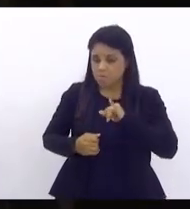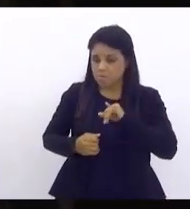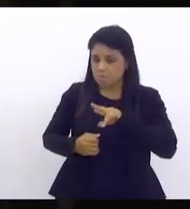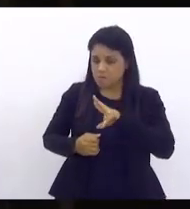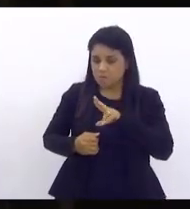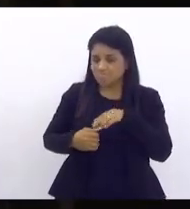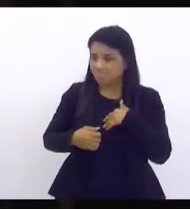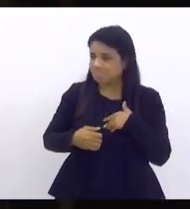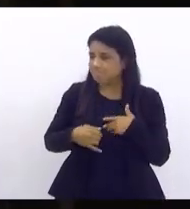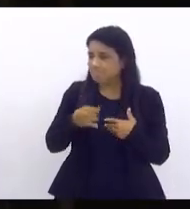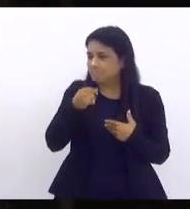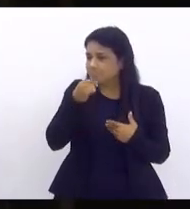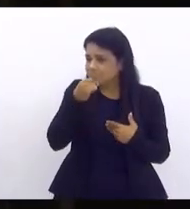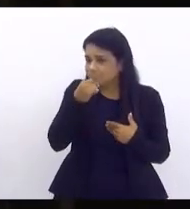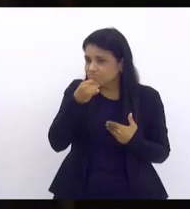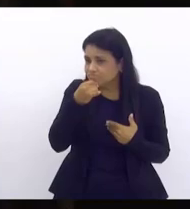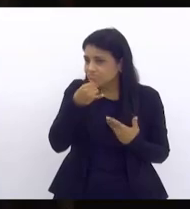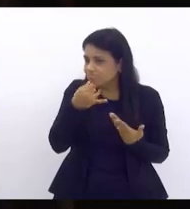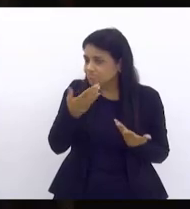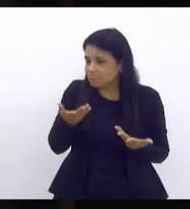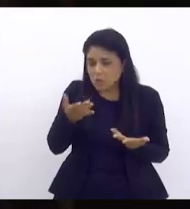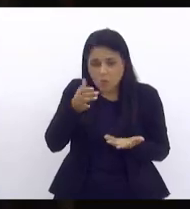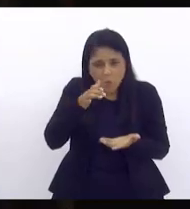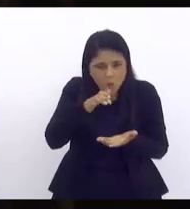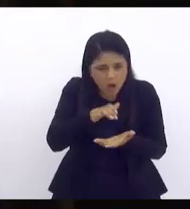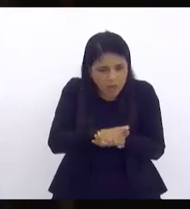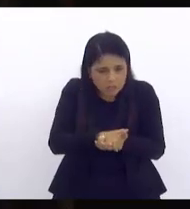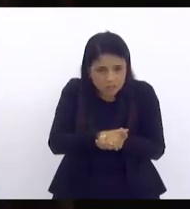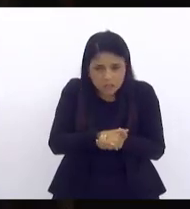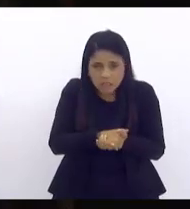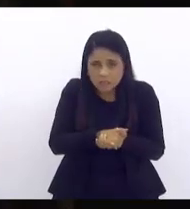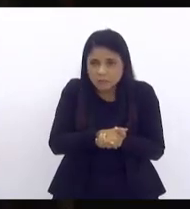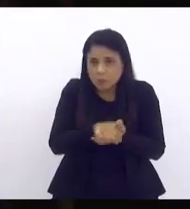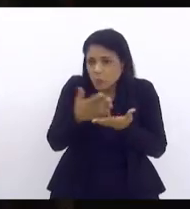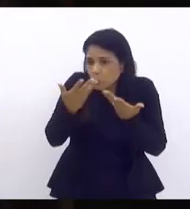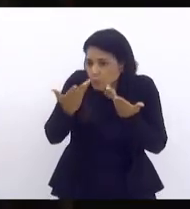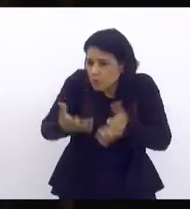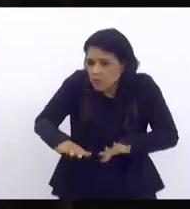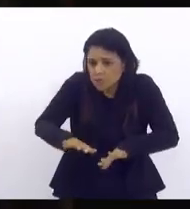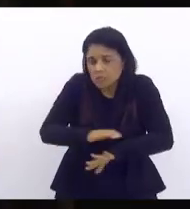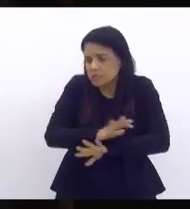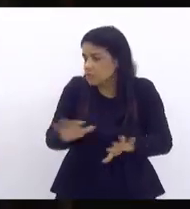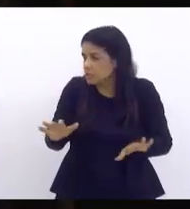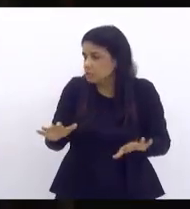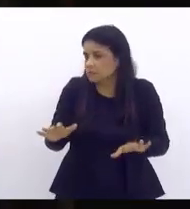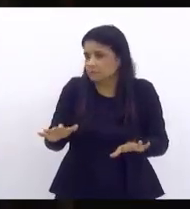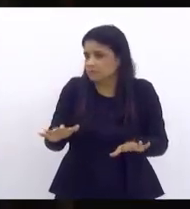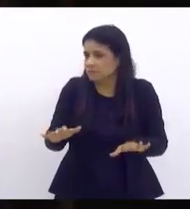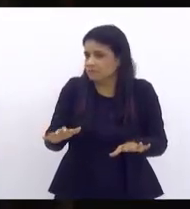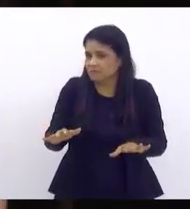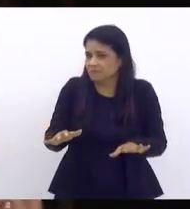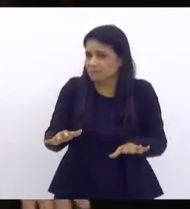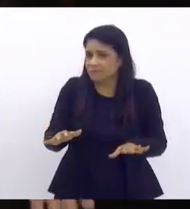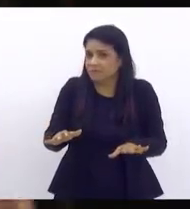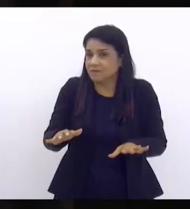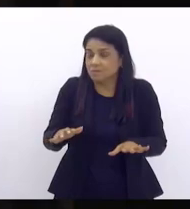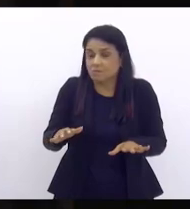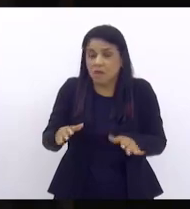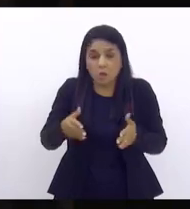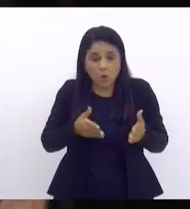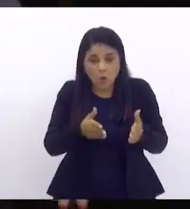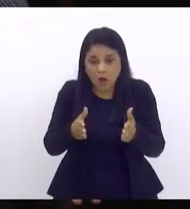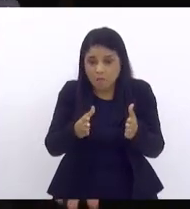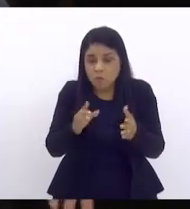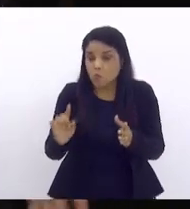infelizmente a gente não tem, não foi para isso que eu casei, eu não queria isso, eu não quero isso, mas só tem um